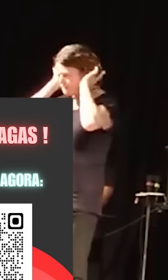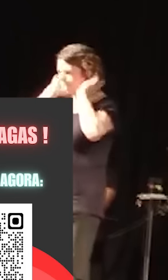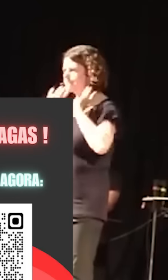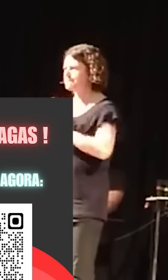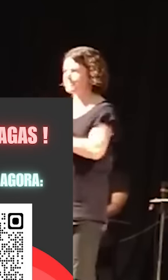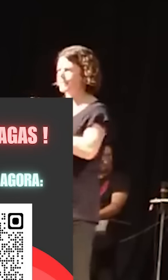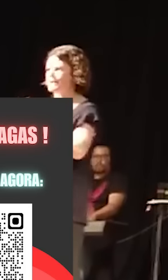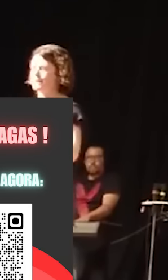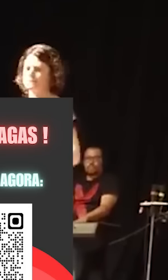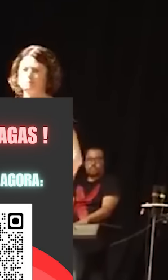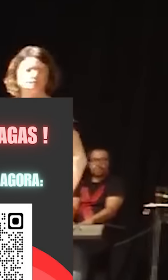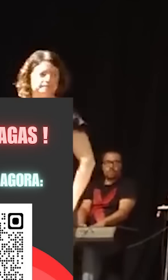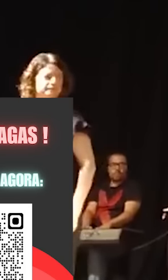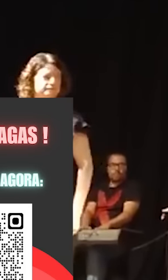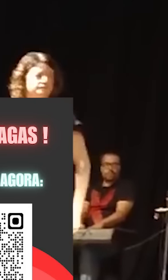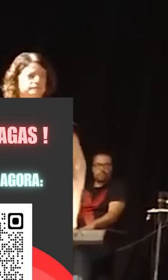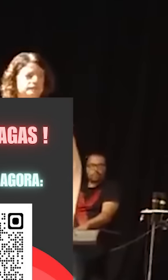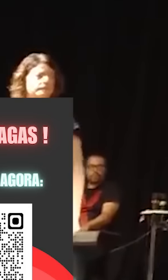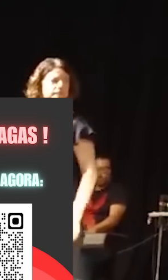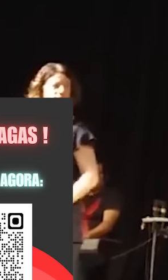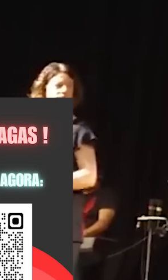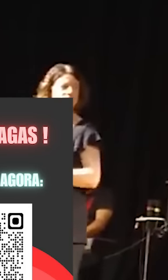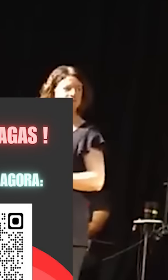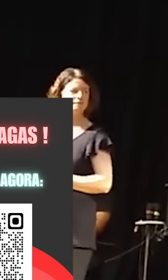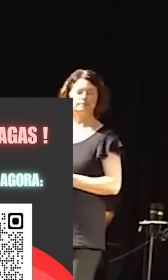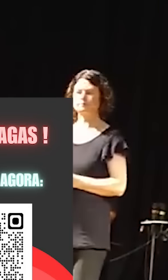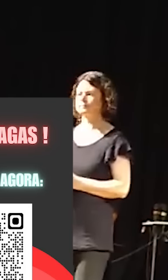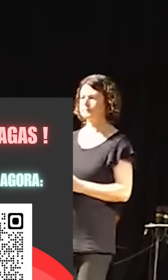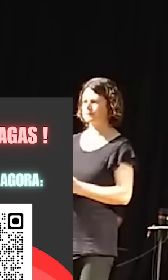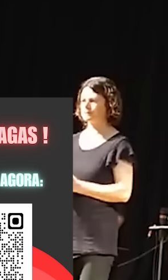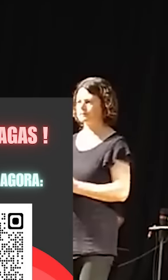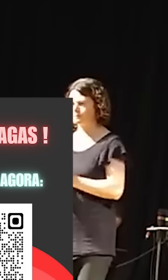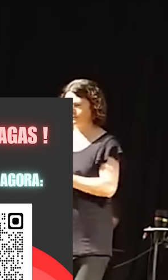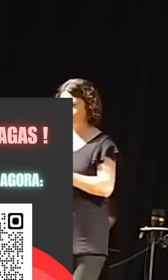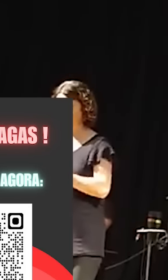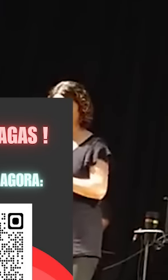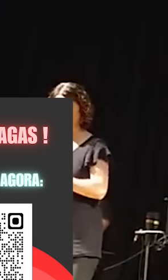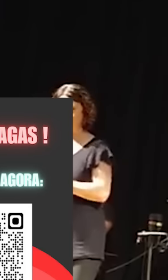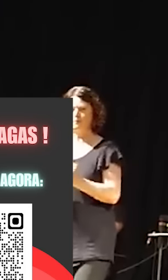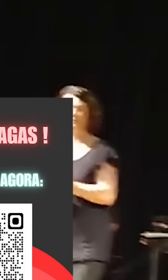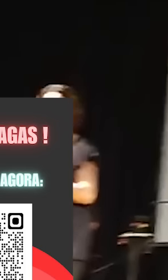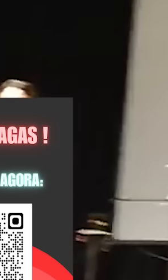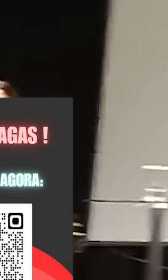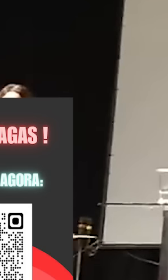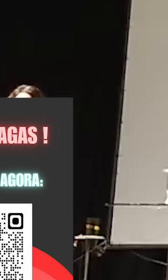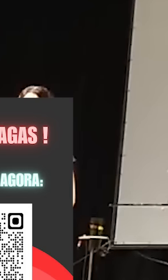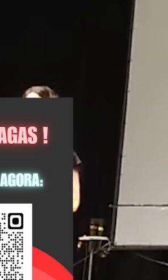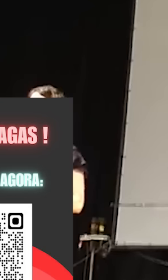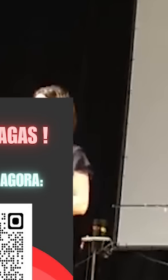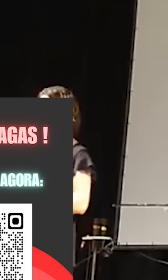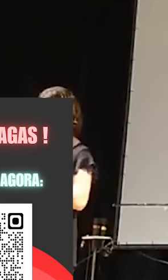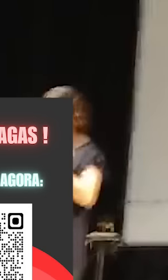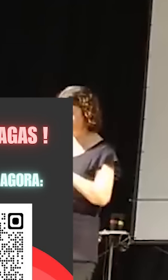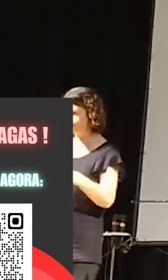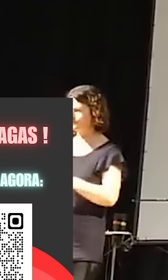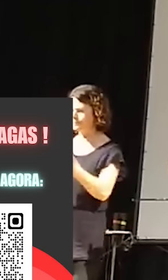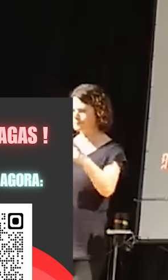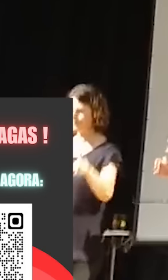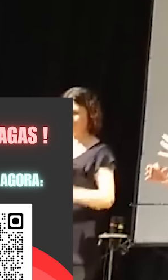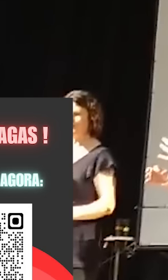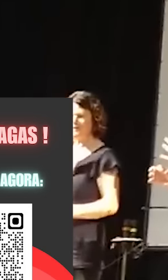clamor me ajuda a orar por esse povo Eu só preciso que seu coração esteja cheio de